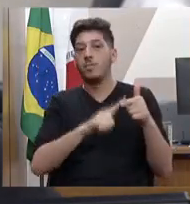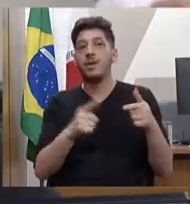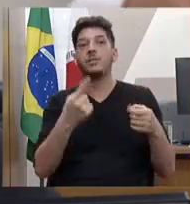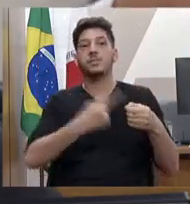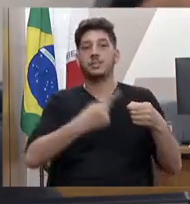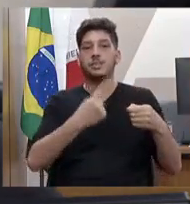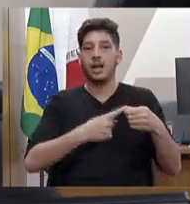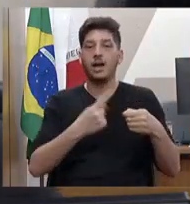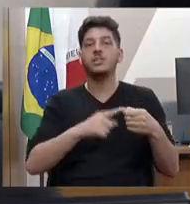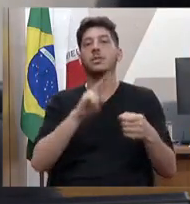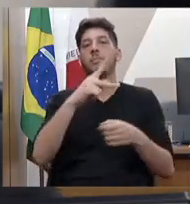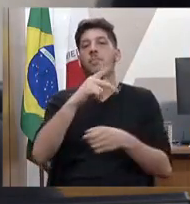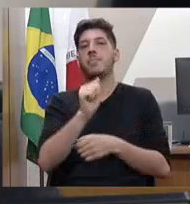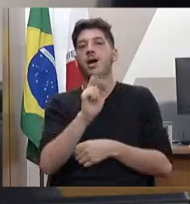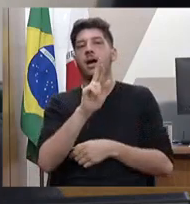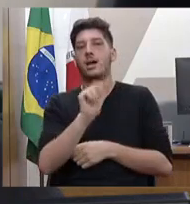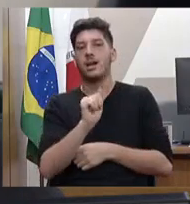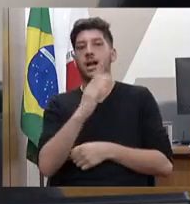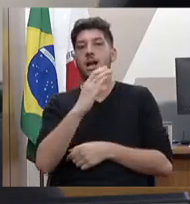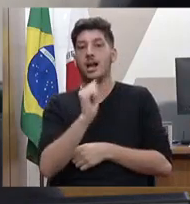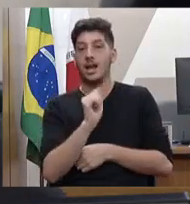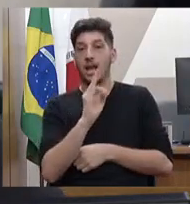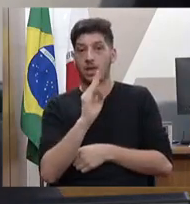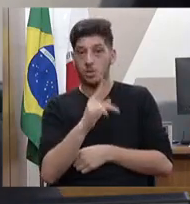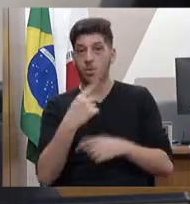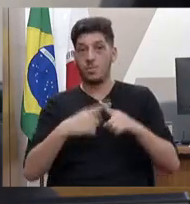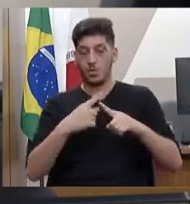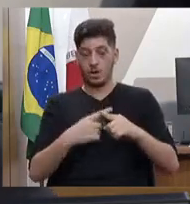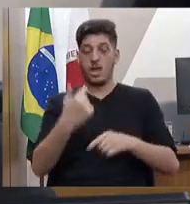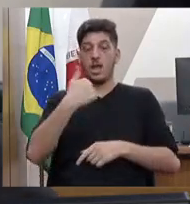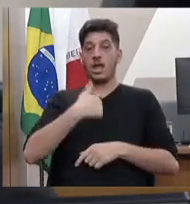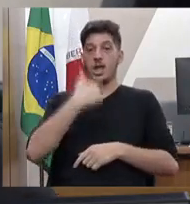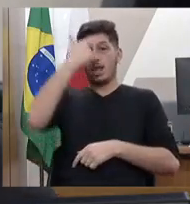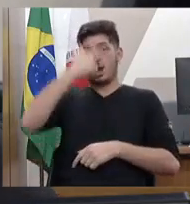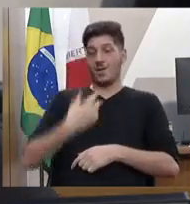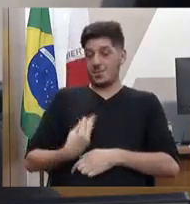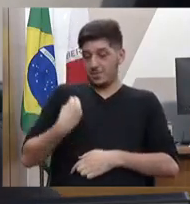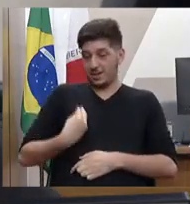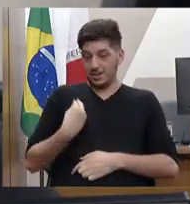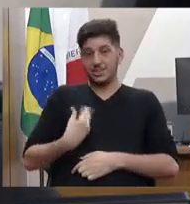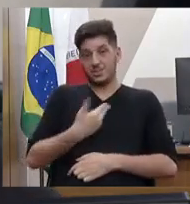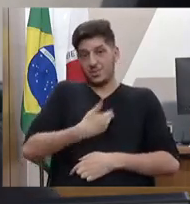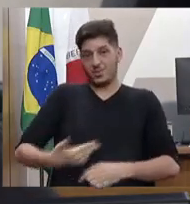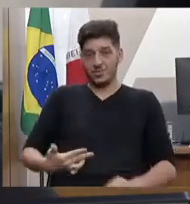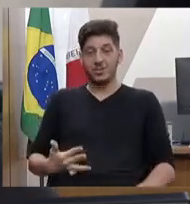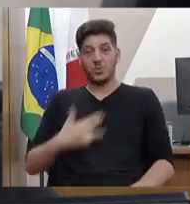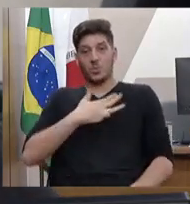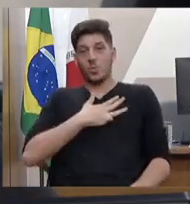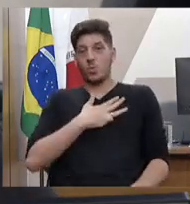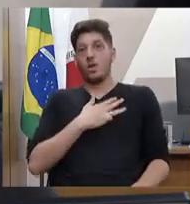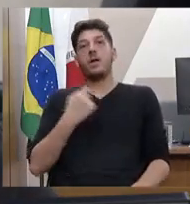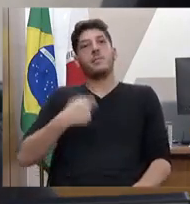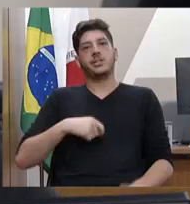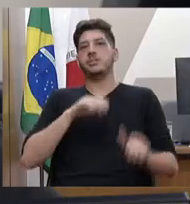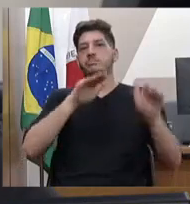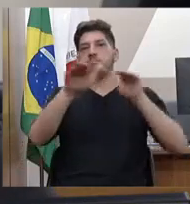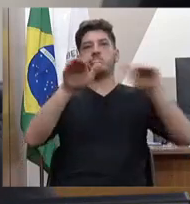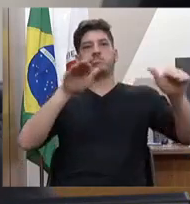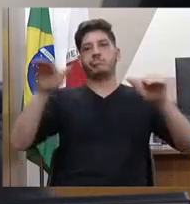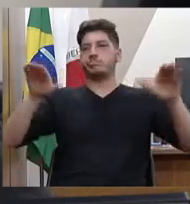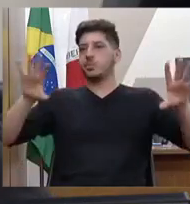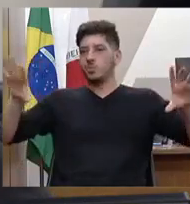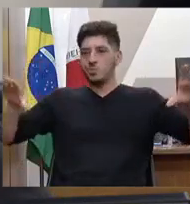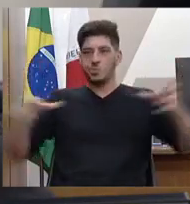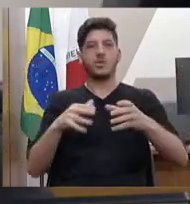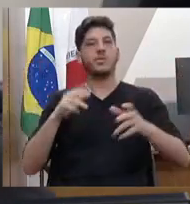porque eu eu como governo Lula só me cabe isso né a senhora me cabe isso tentar chamar toda a sociedade pra gente lutar e eu já